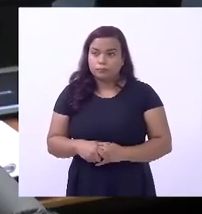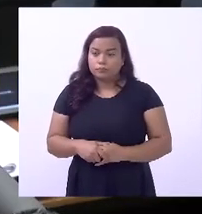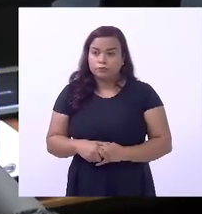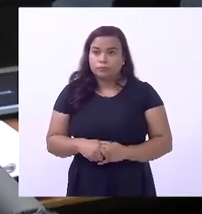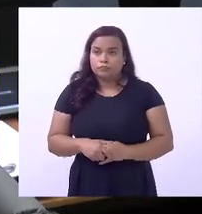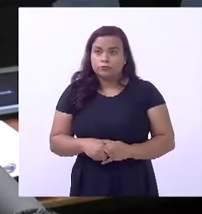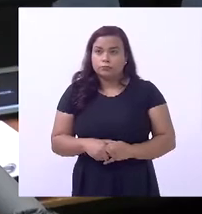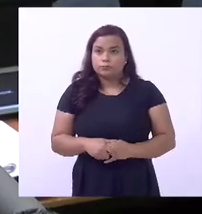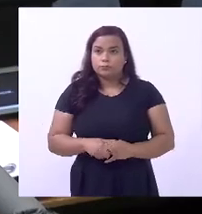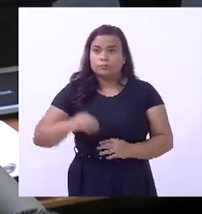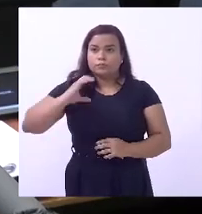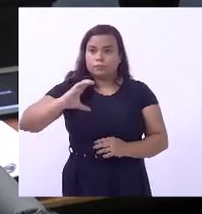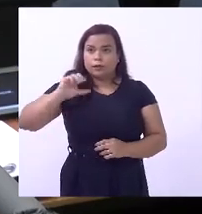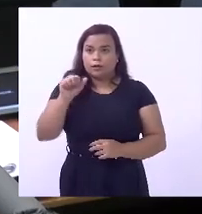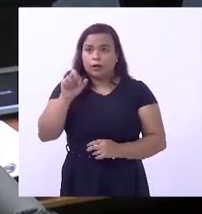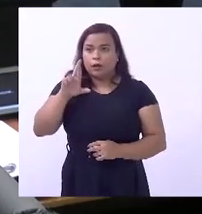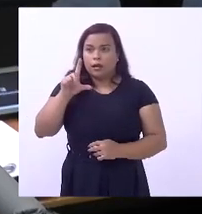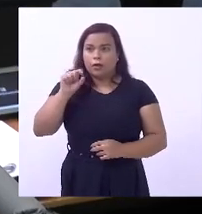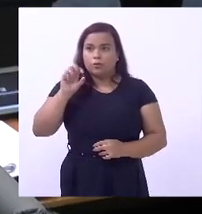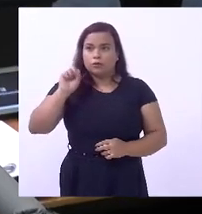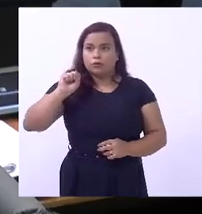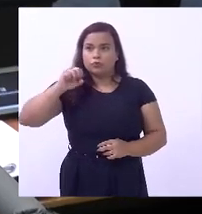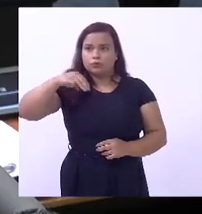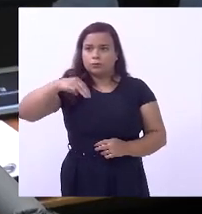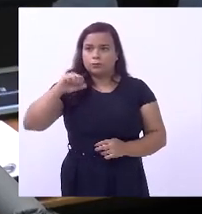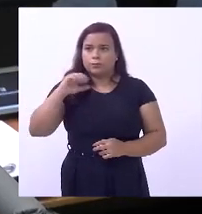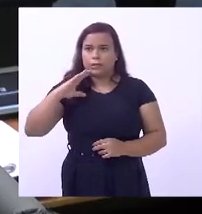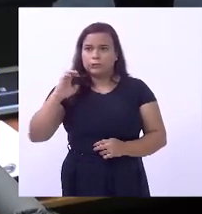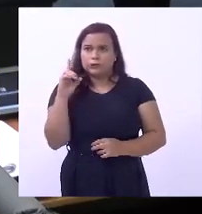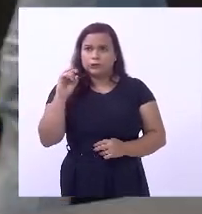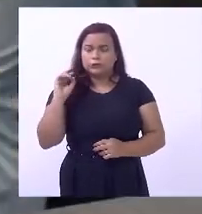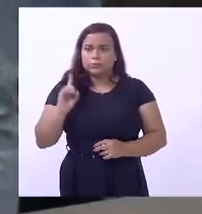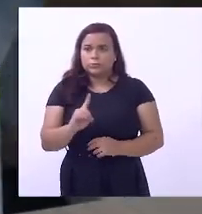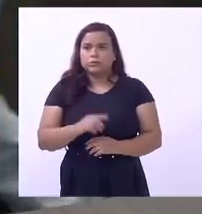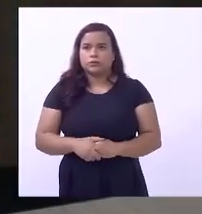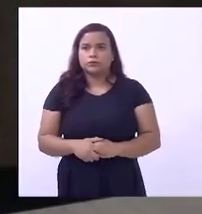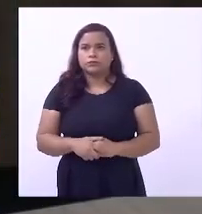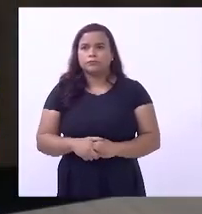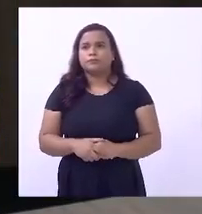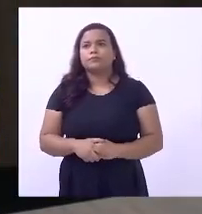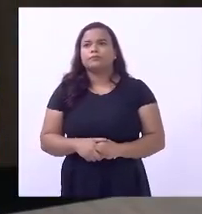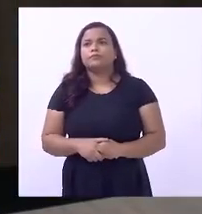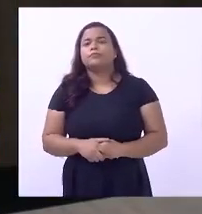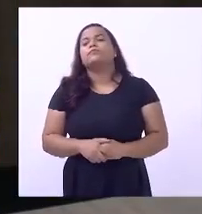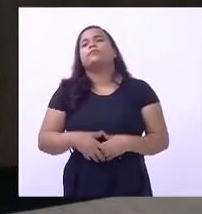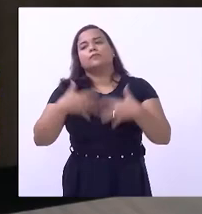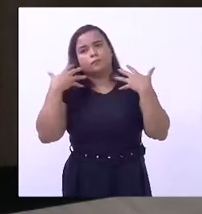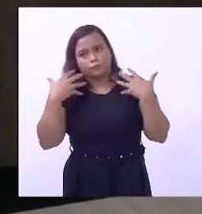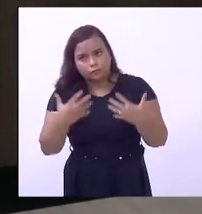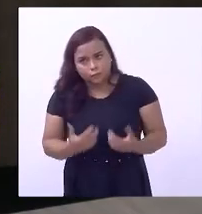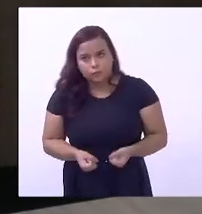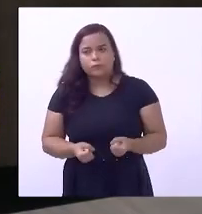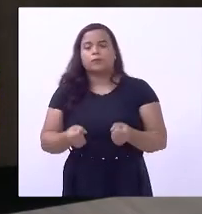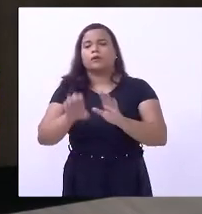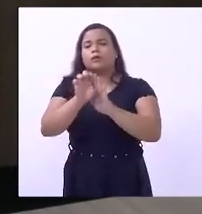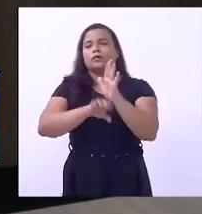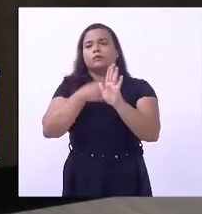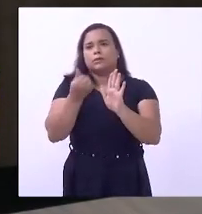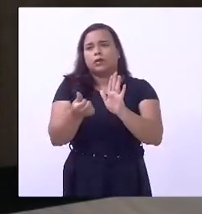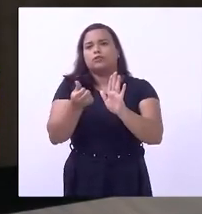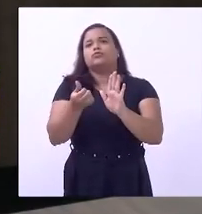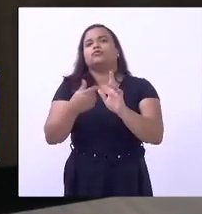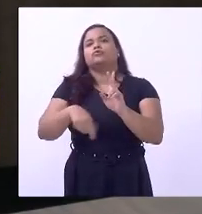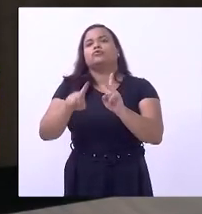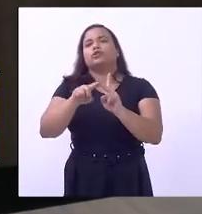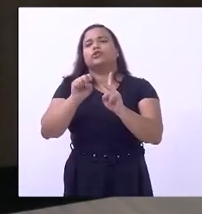Carlos Macedo. Obrigado, deputado. Favorável à emenda 6, favorável com subemenda à emendas 5 e